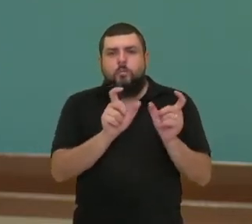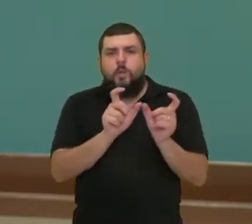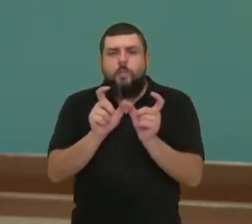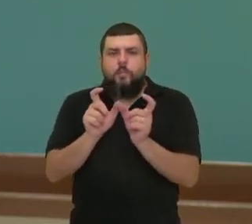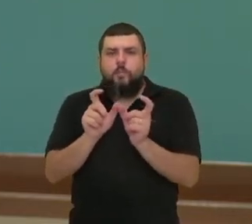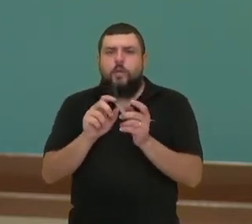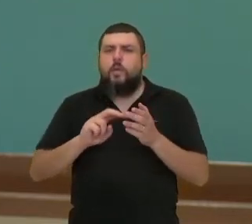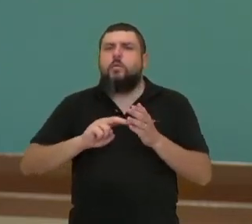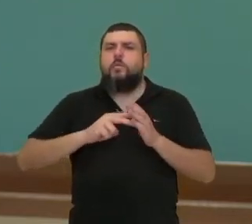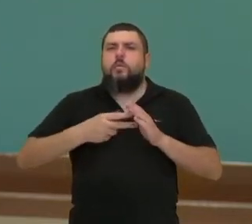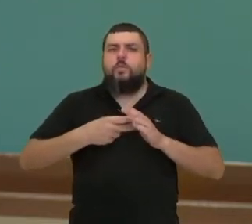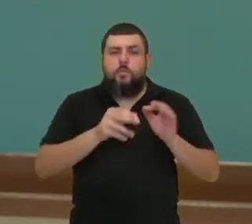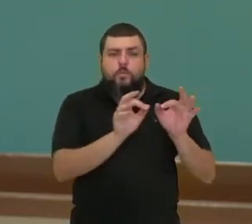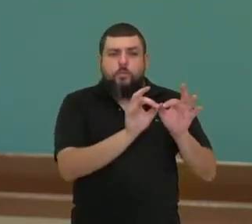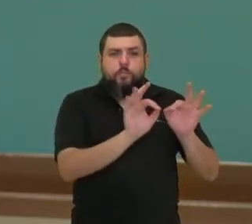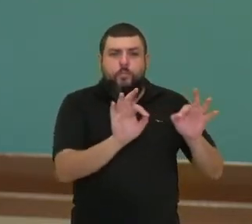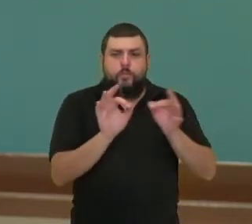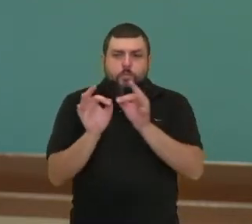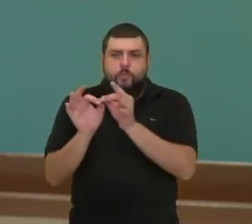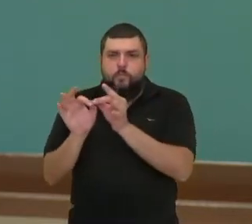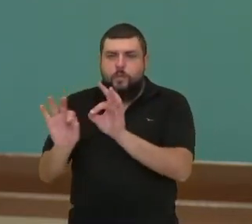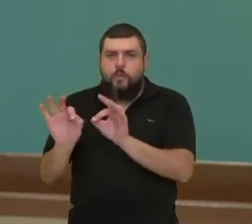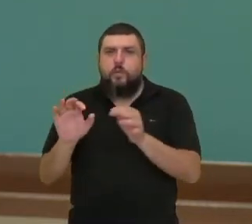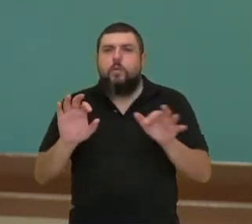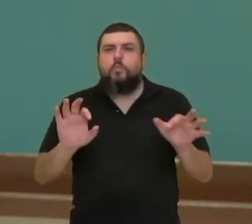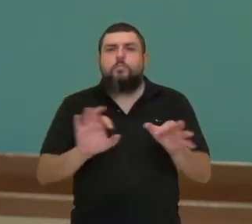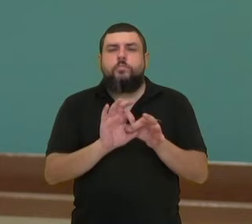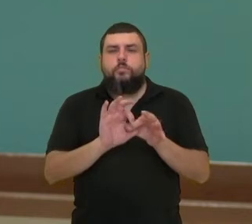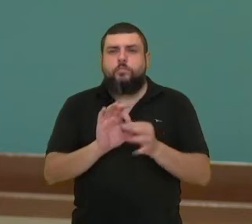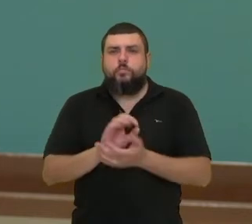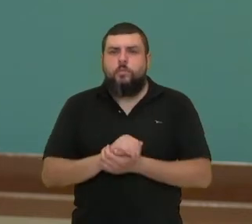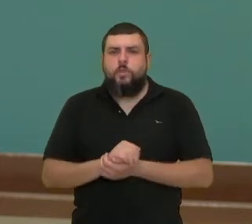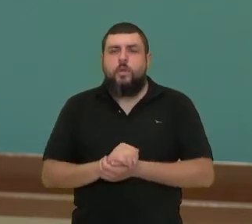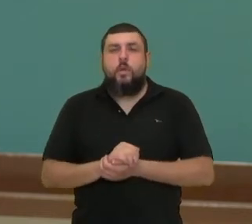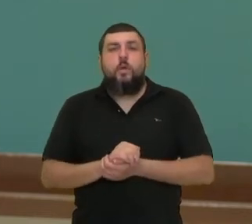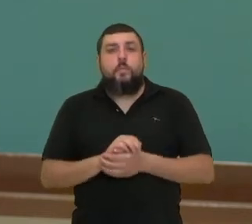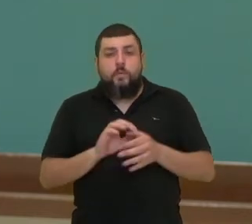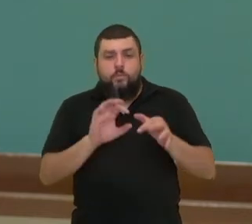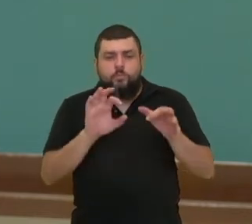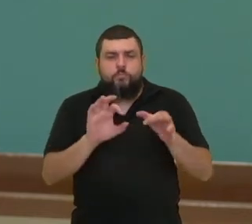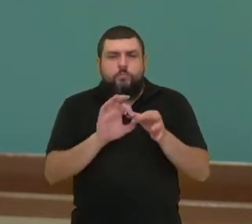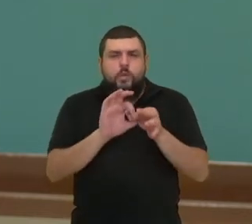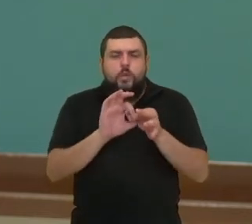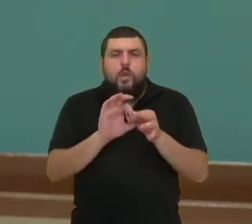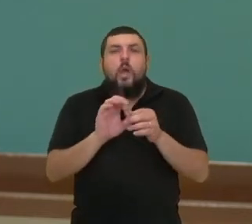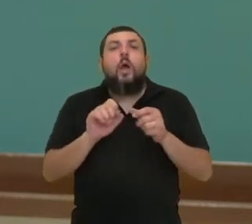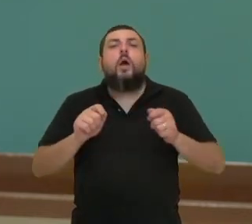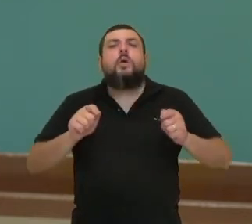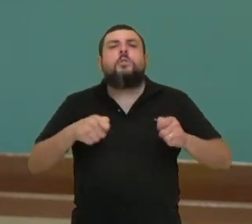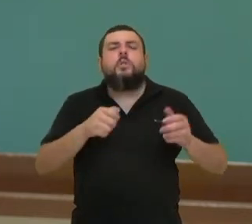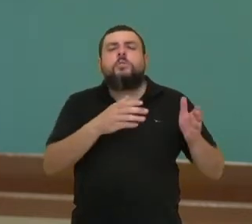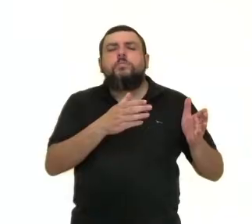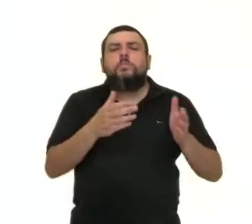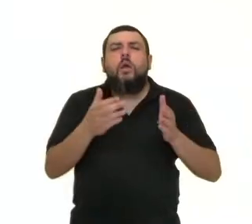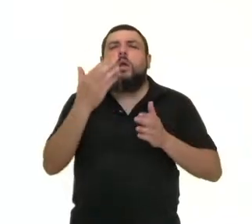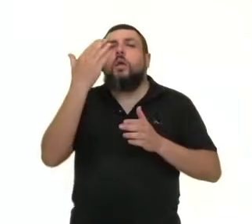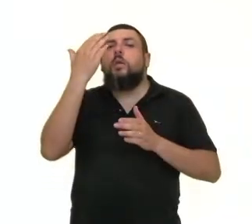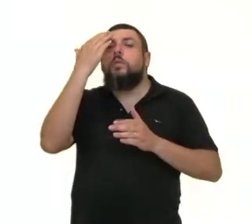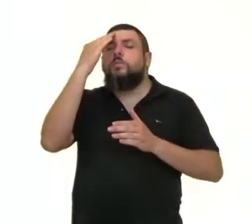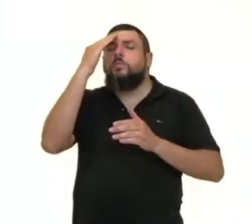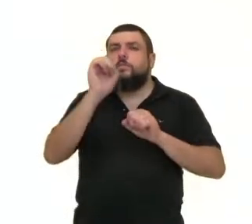duas orações, duas frases, e além de unir, ela dá sentido a essas frases. Vamos ver um pouquinho